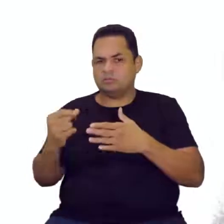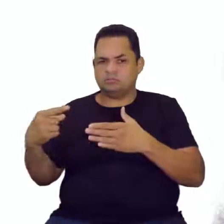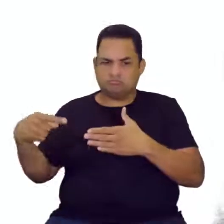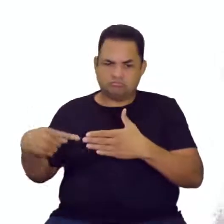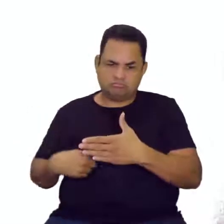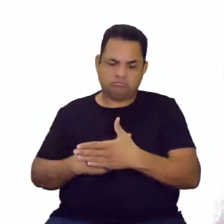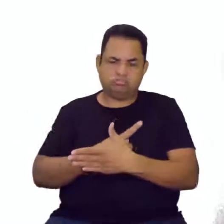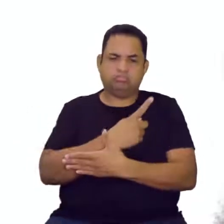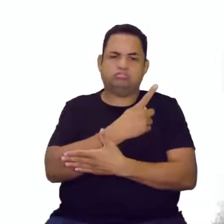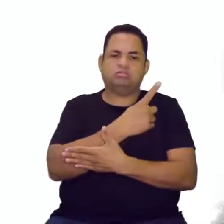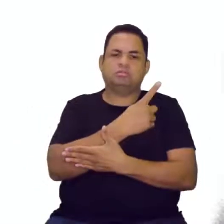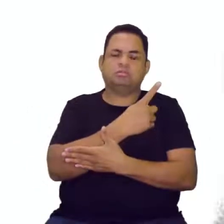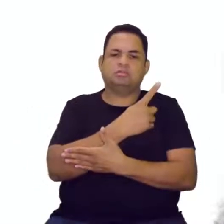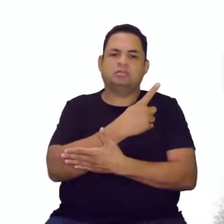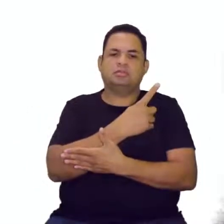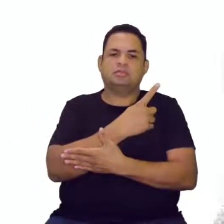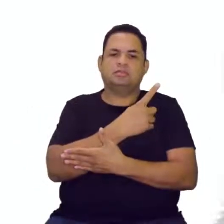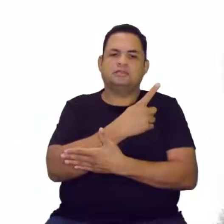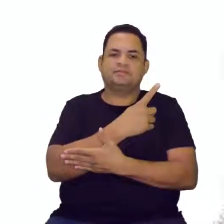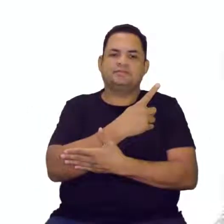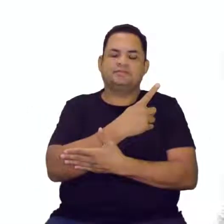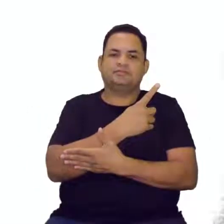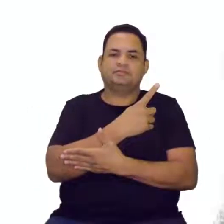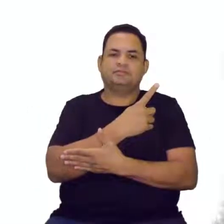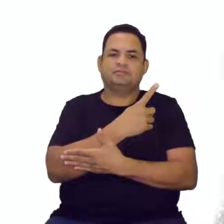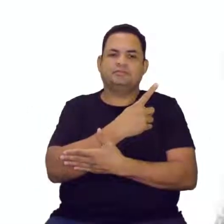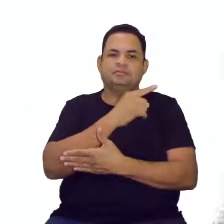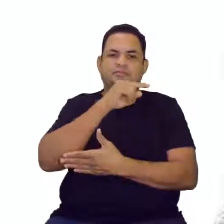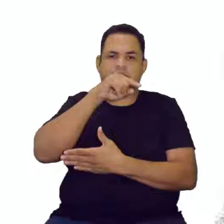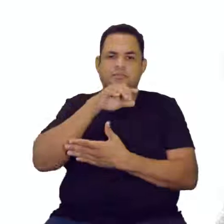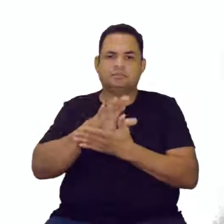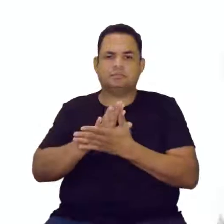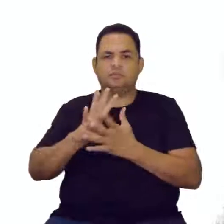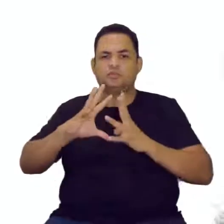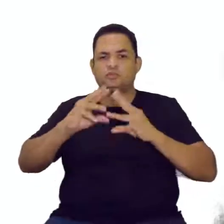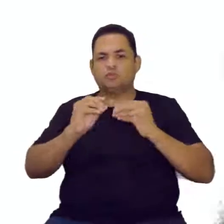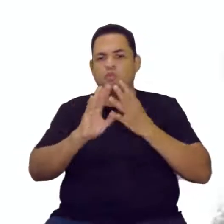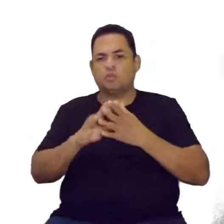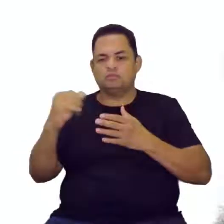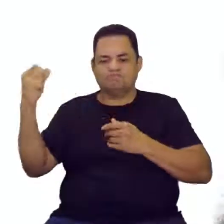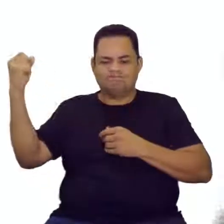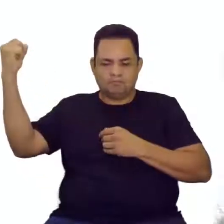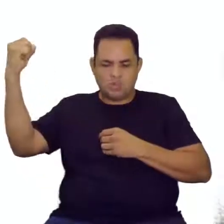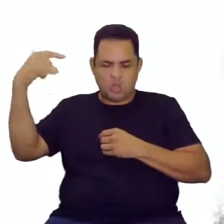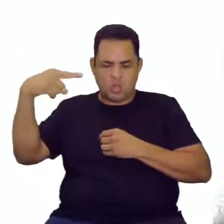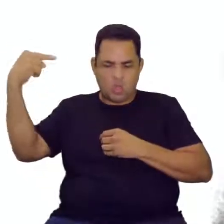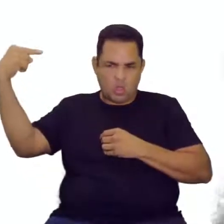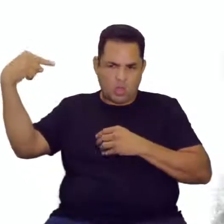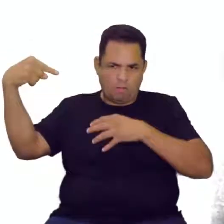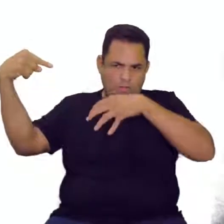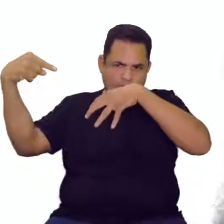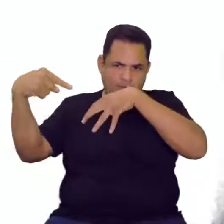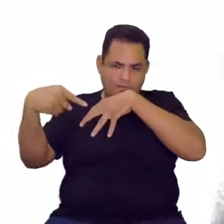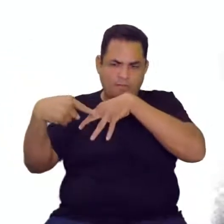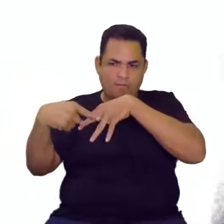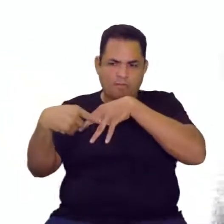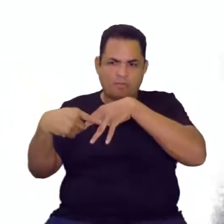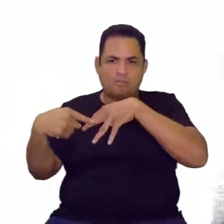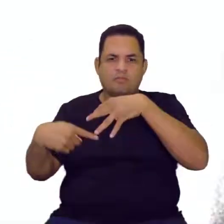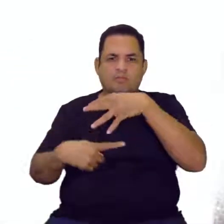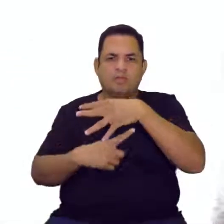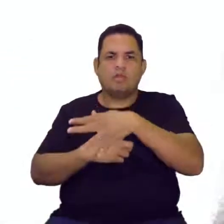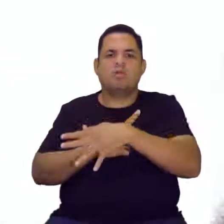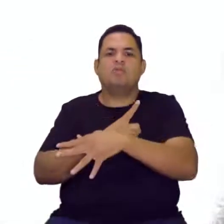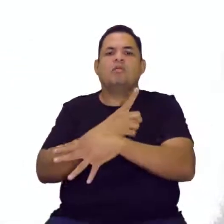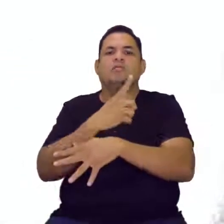quantidade de energia que está sendo repelida. O vidro não vai deixar que toda essa energia seja repelida de